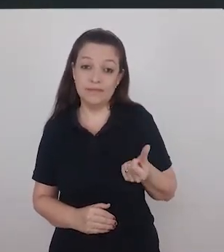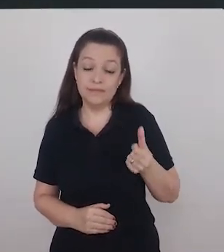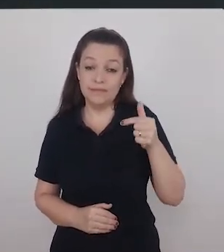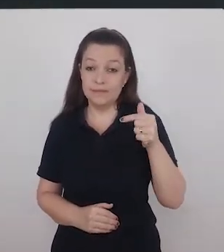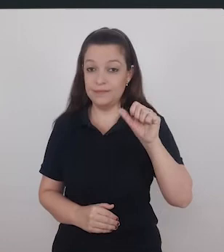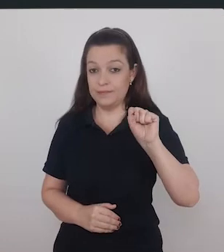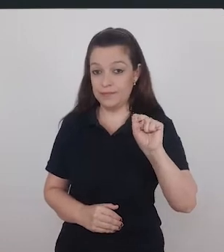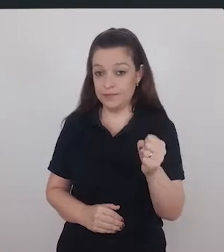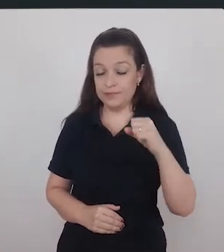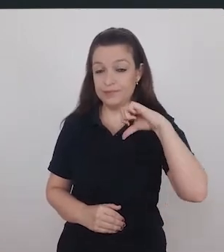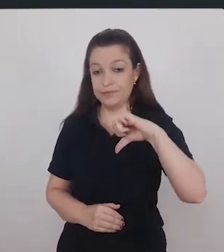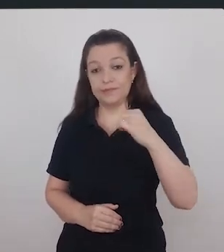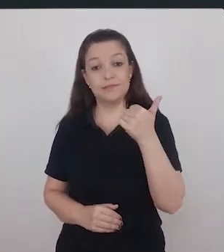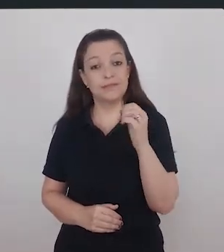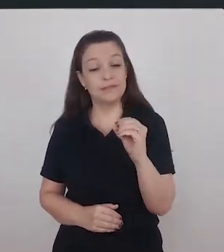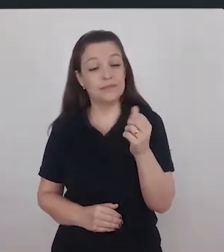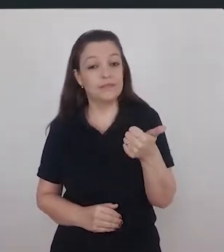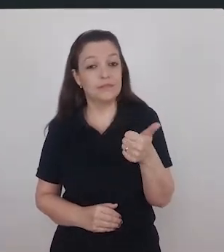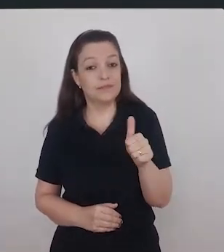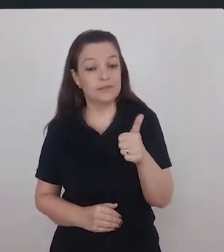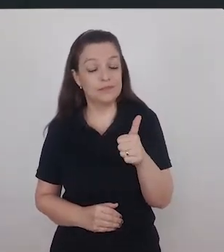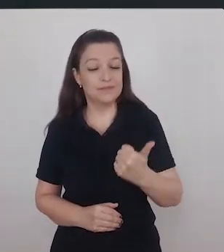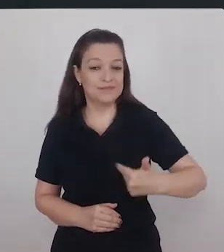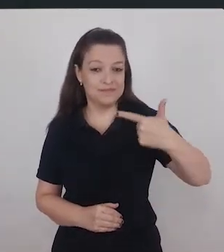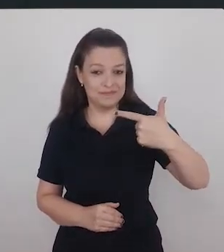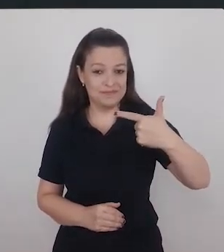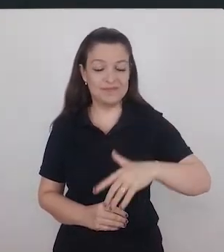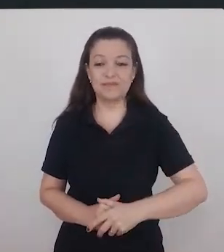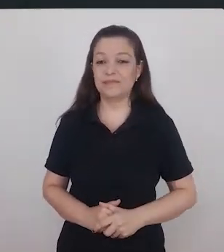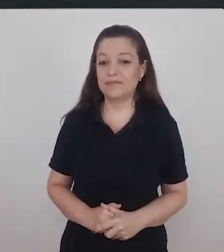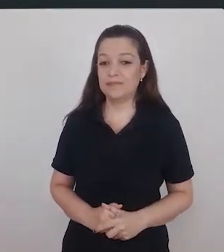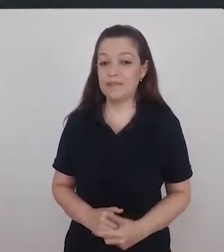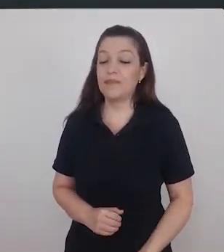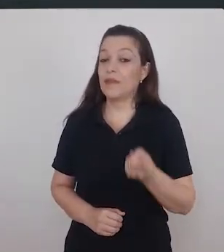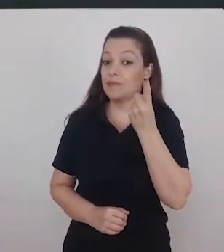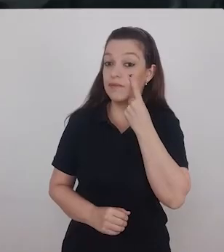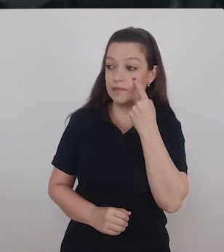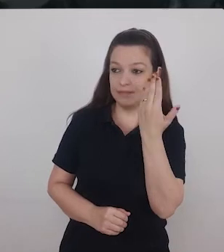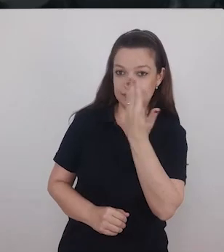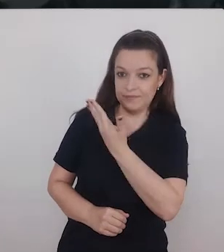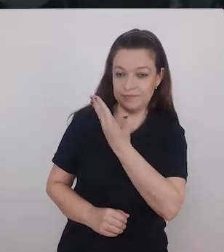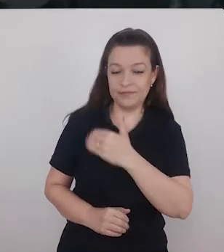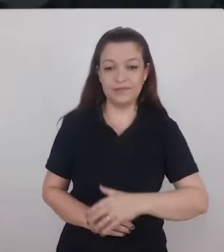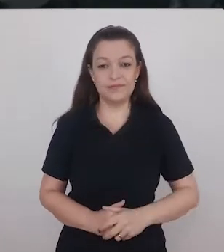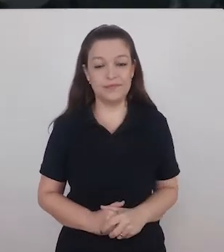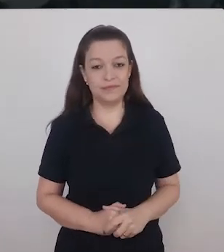6, 7, 8, 9, 10, 11, 12. Vamos conferir lá na